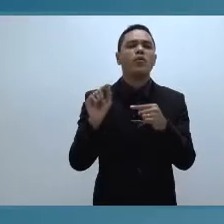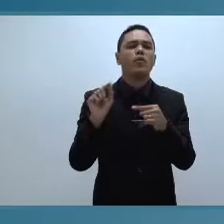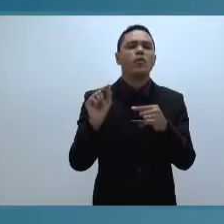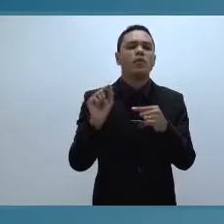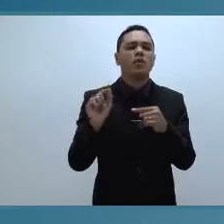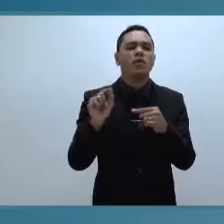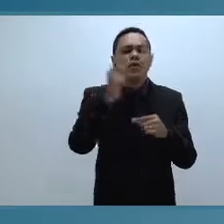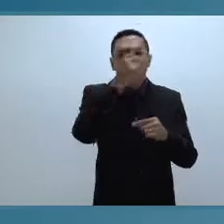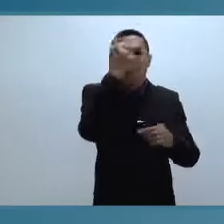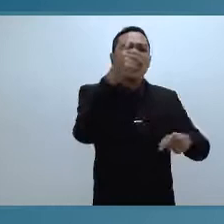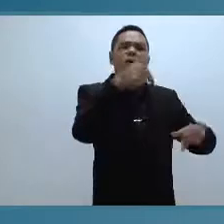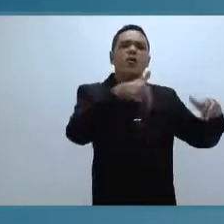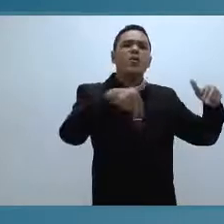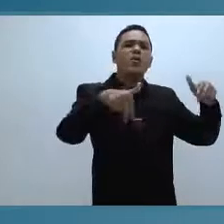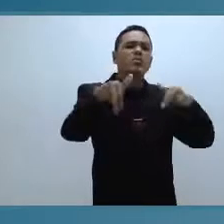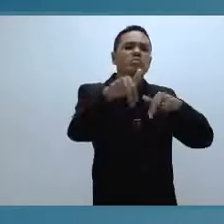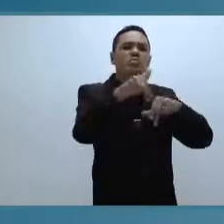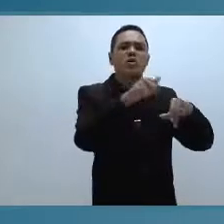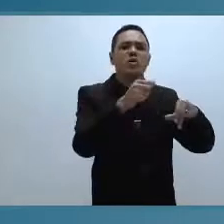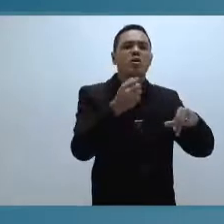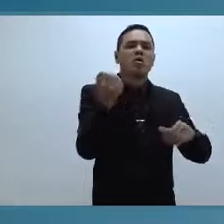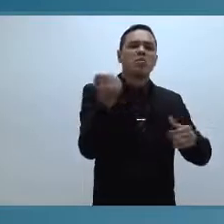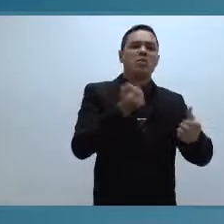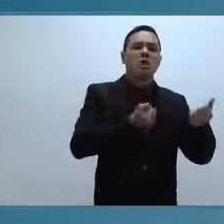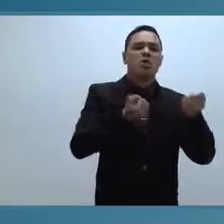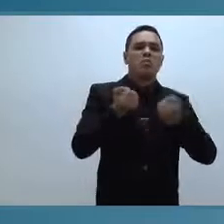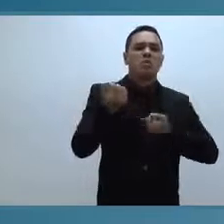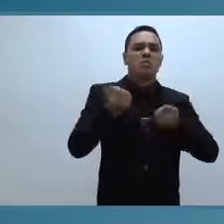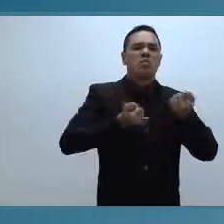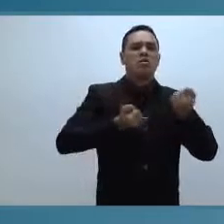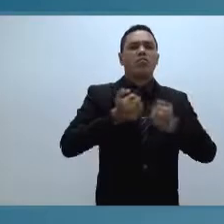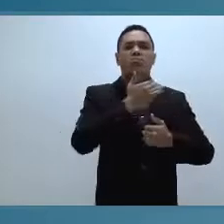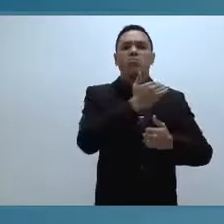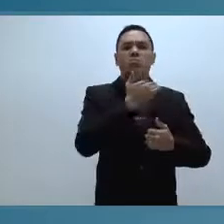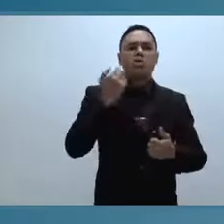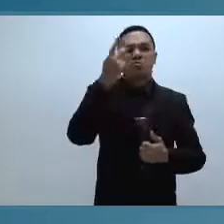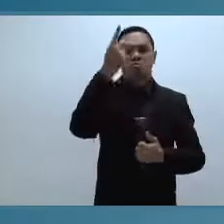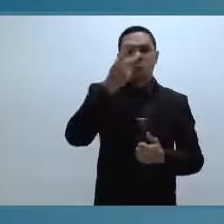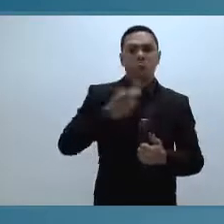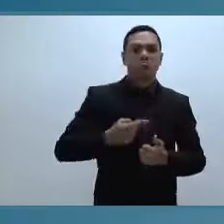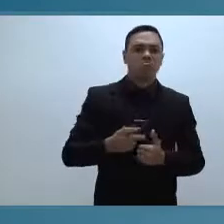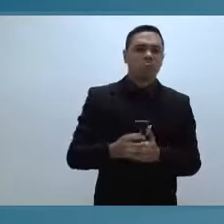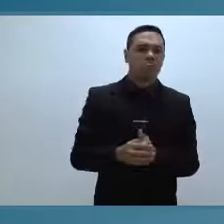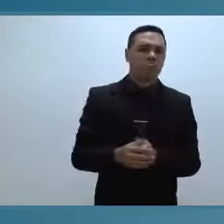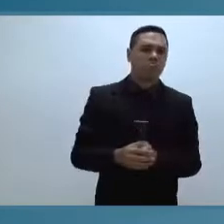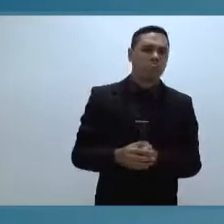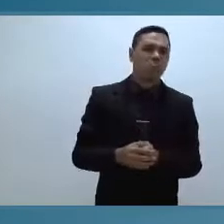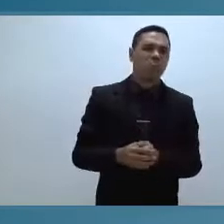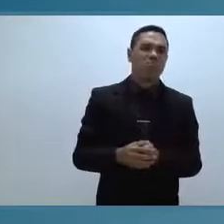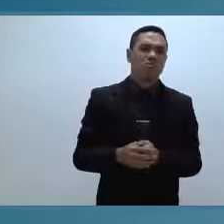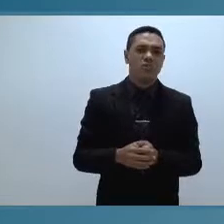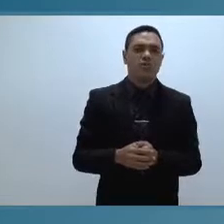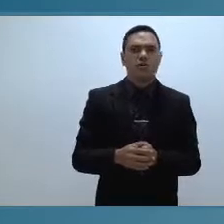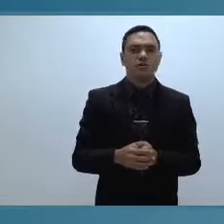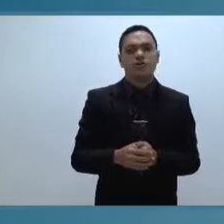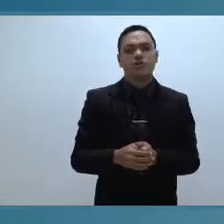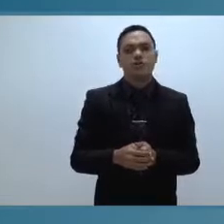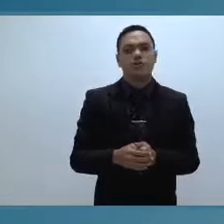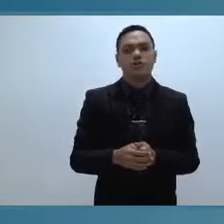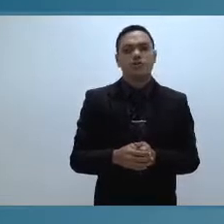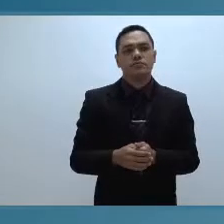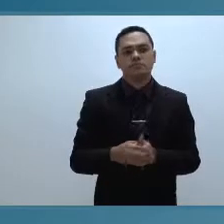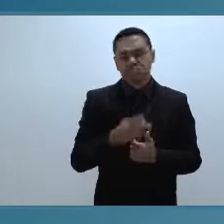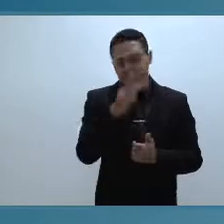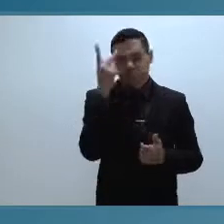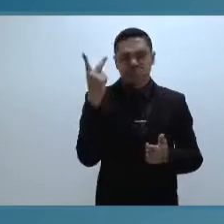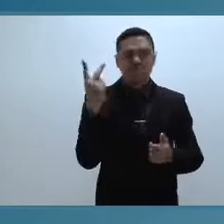principalmente do comitê gestor, uma pessoa do juiz Aurélio Lambarão Neto, que é o coordenador do